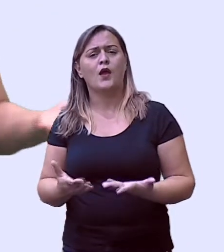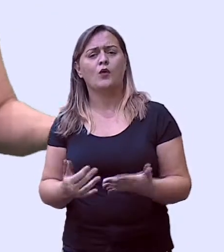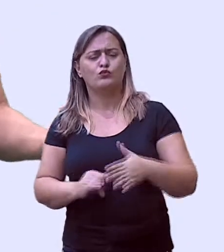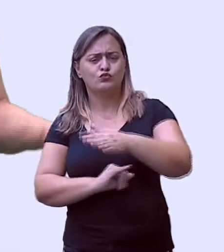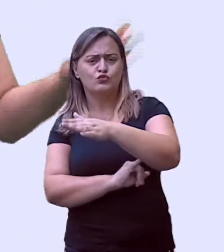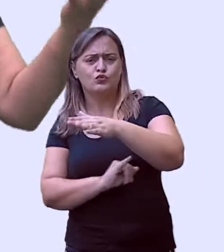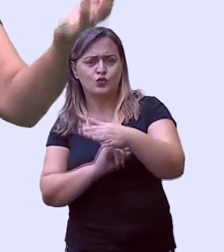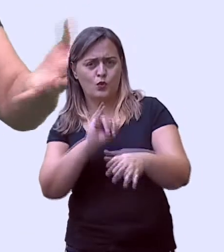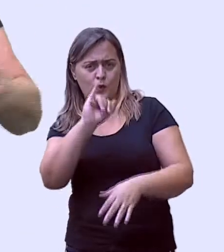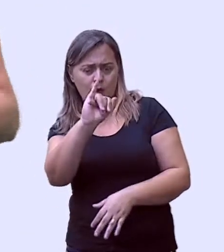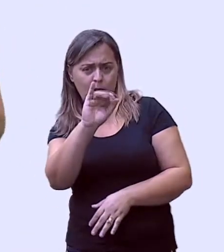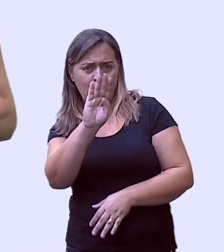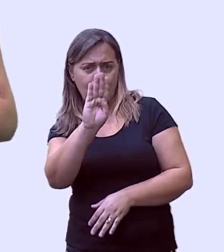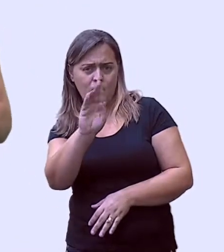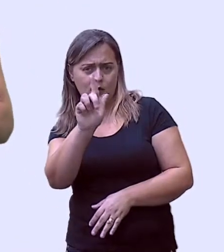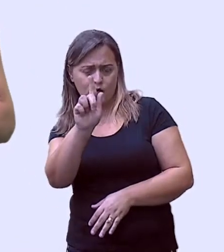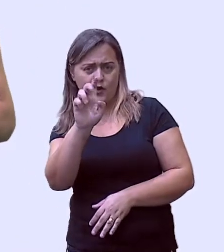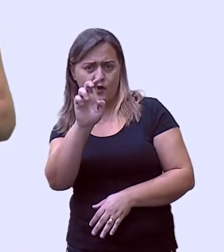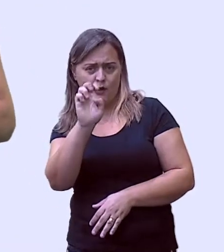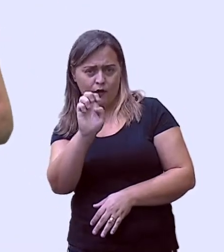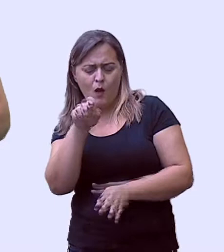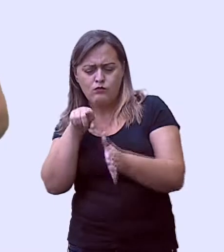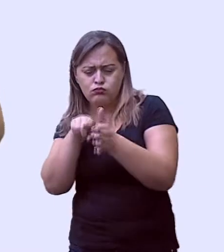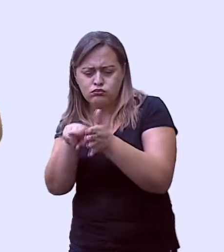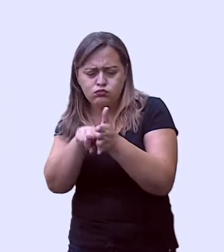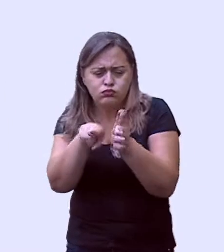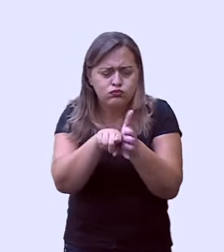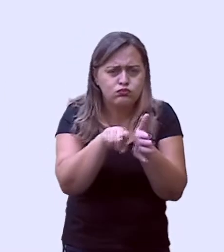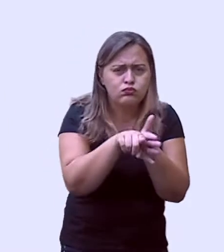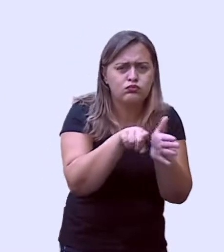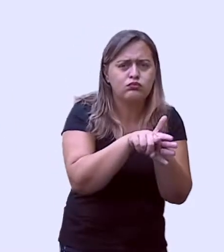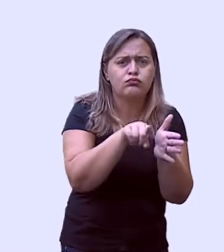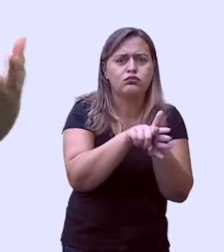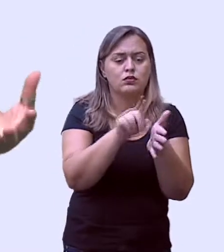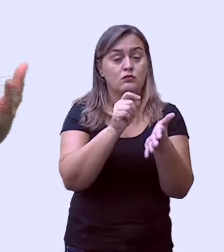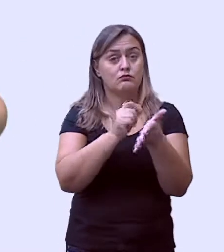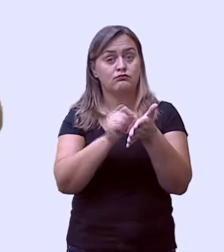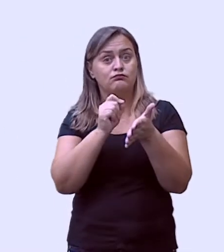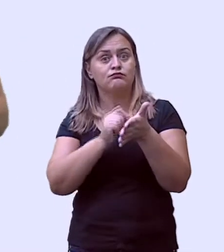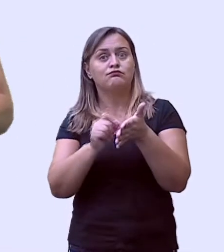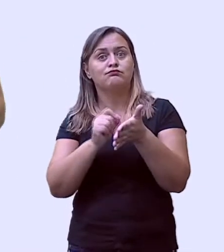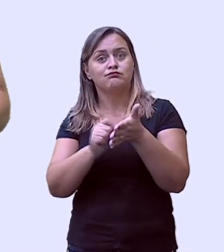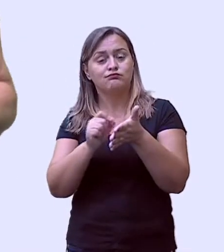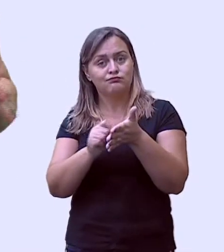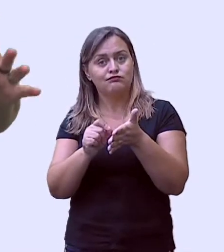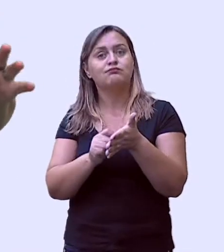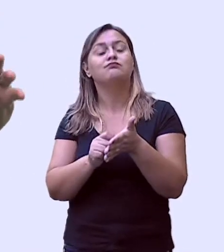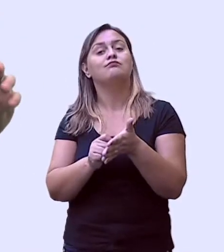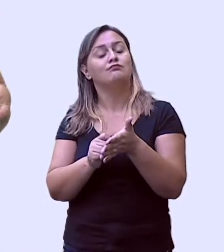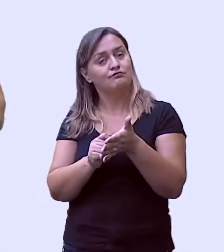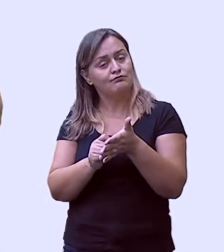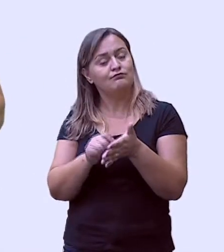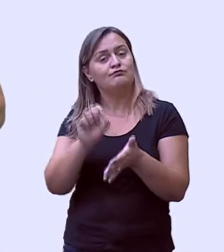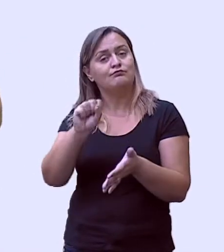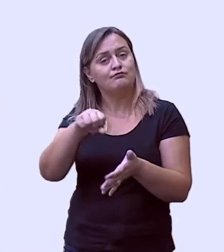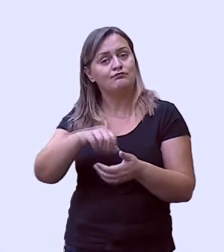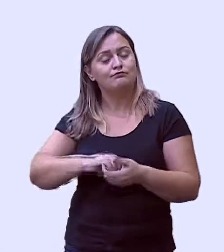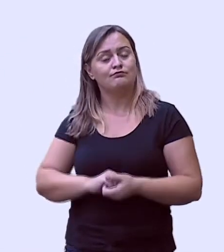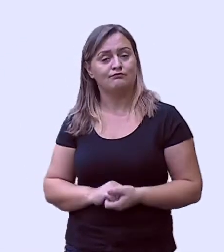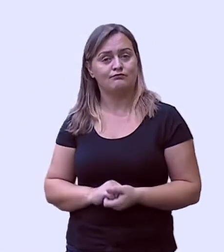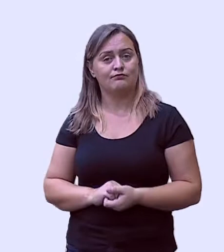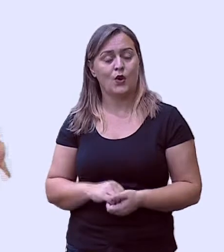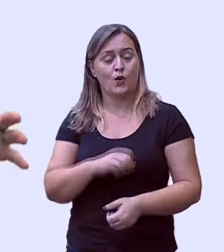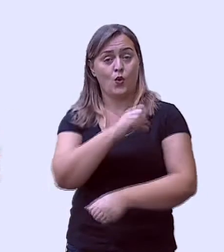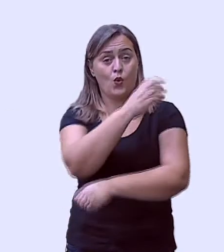Instituto Brasileiro de Geografia. Olha só, o Cerrado, ele limita-se ao